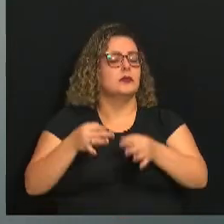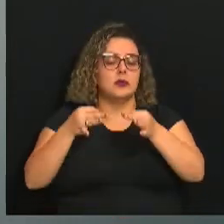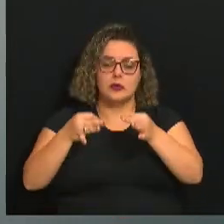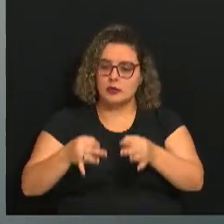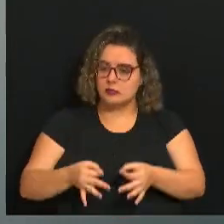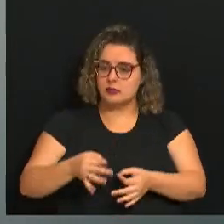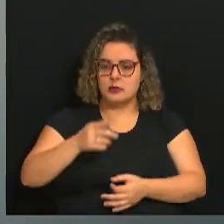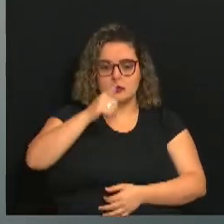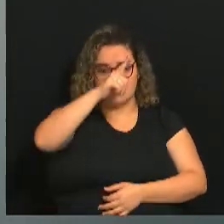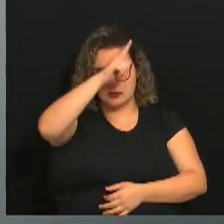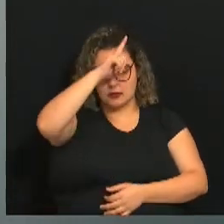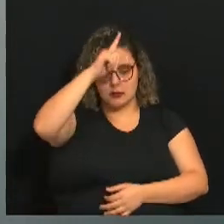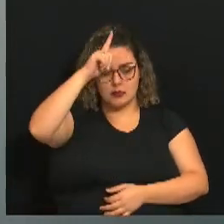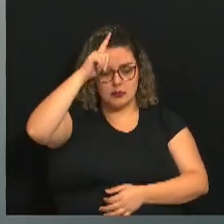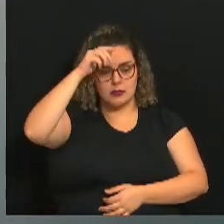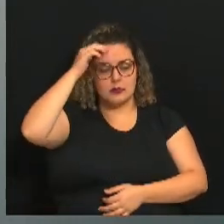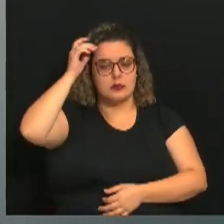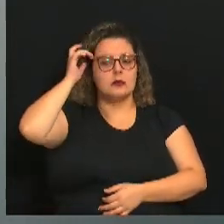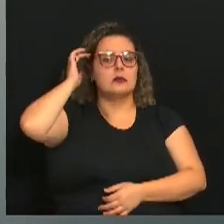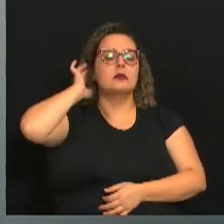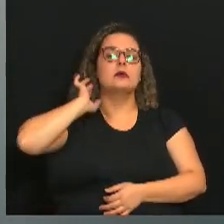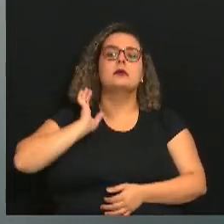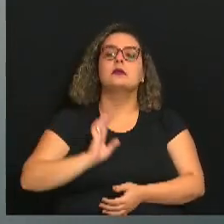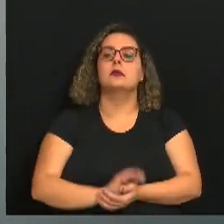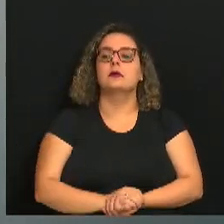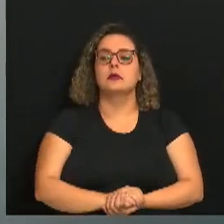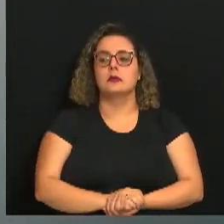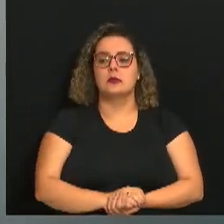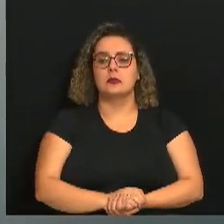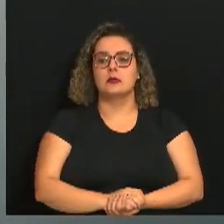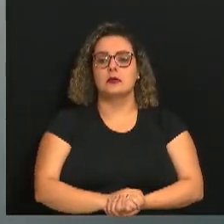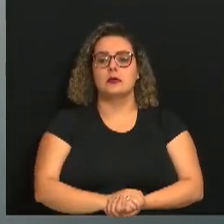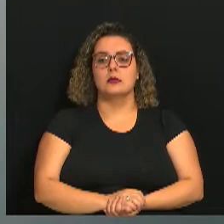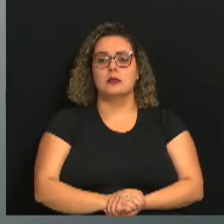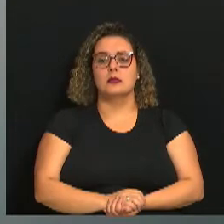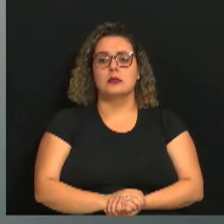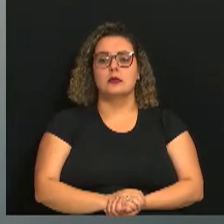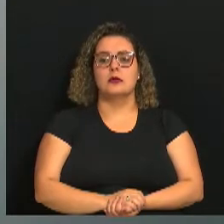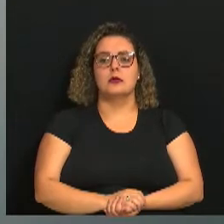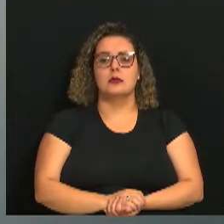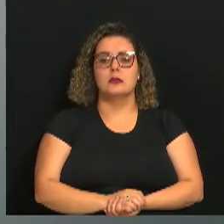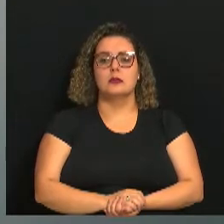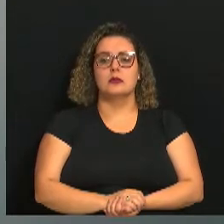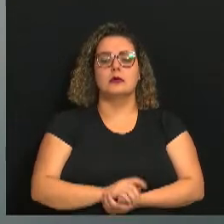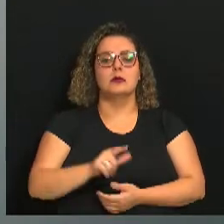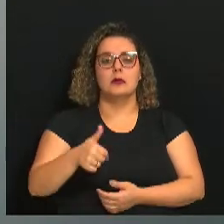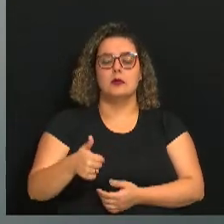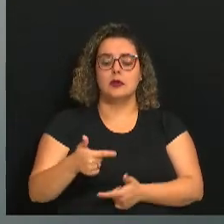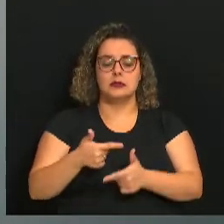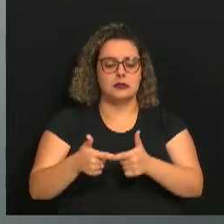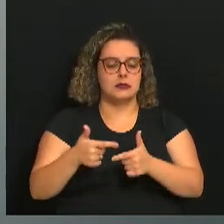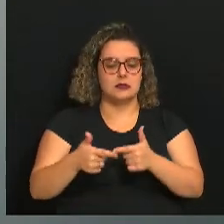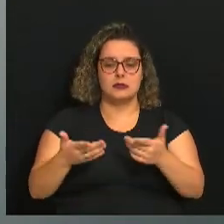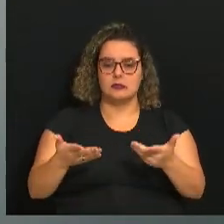colocação. Não é porque depois de uma intensa situação aí de